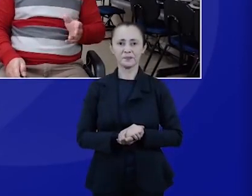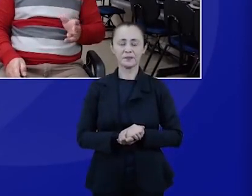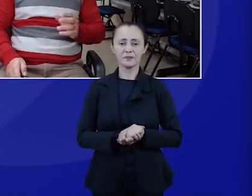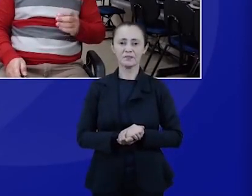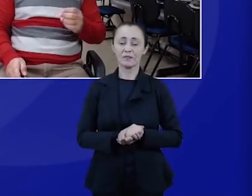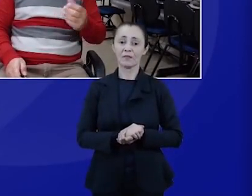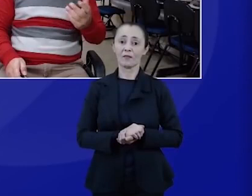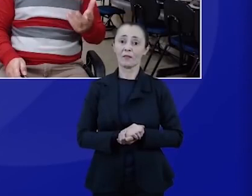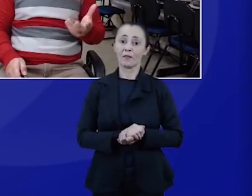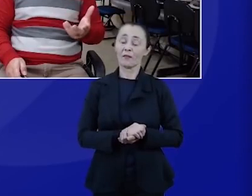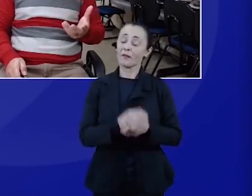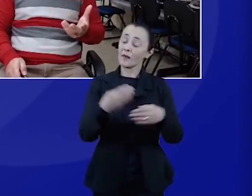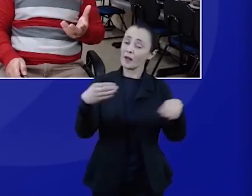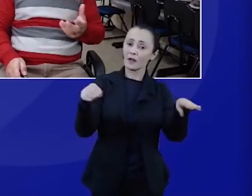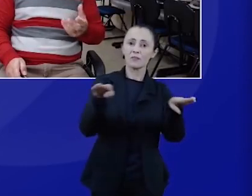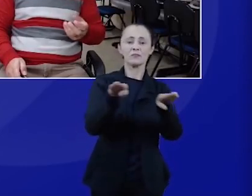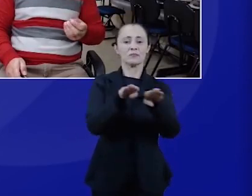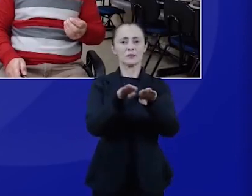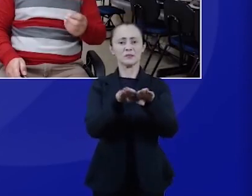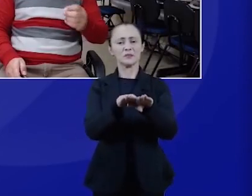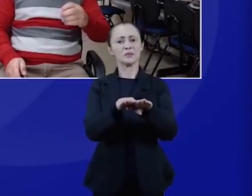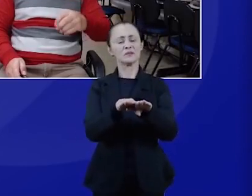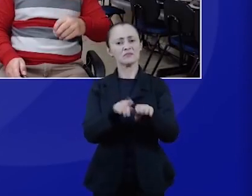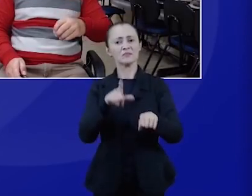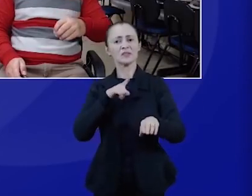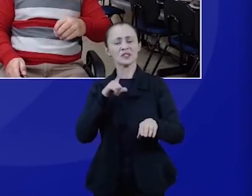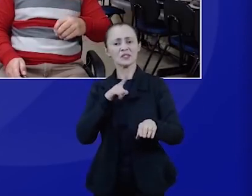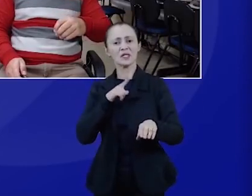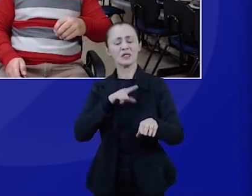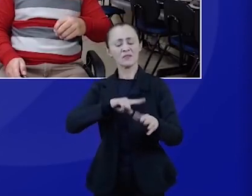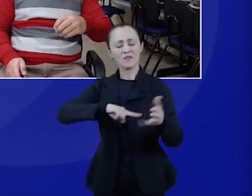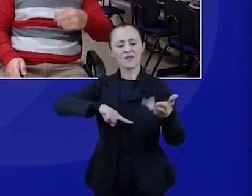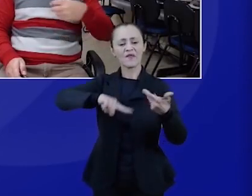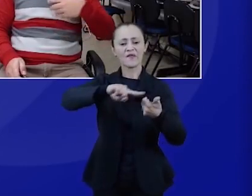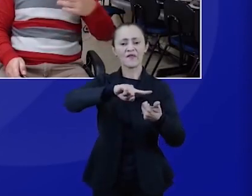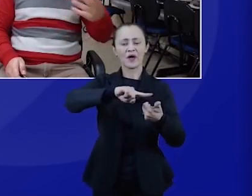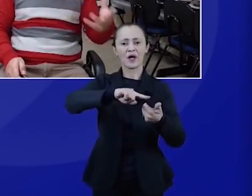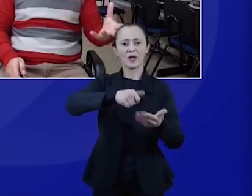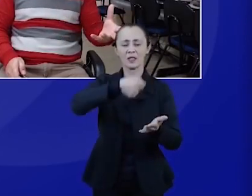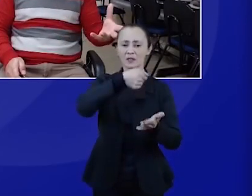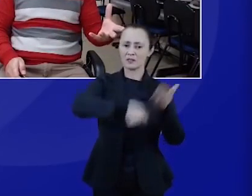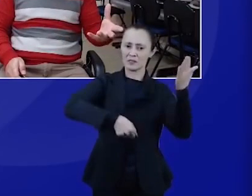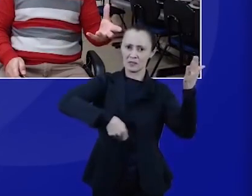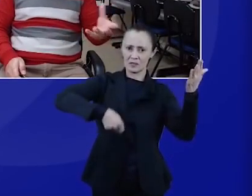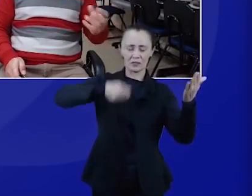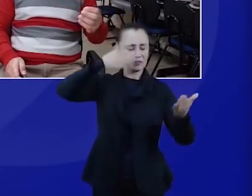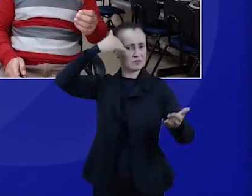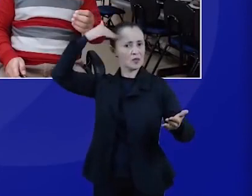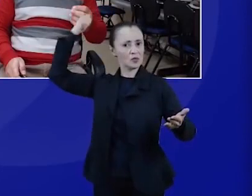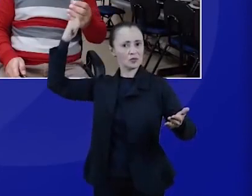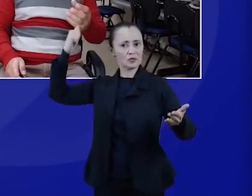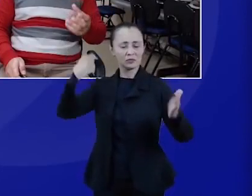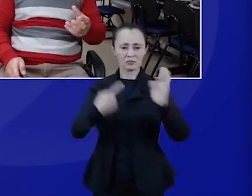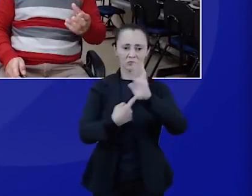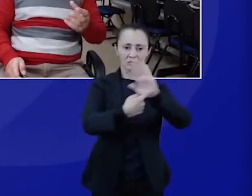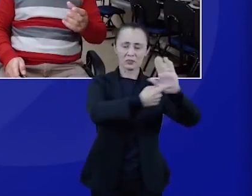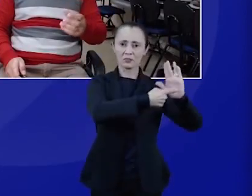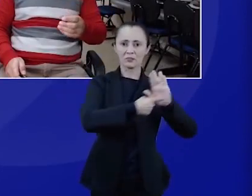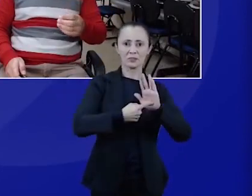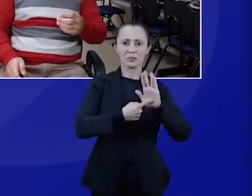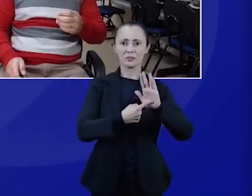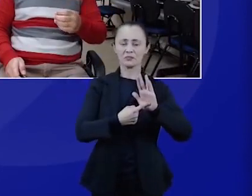Além disso, nós temos outros autores que escreveram, como nós podemos observar, a doutora